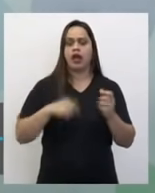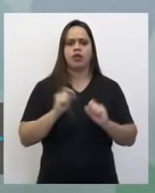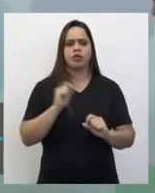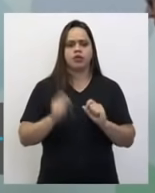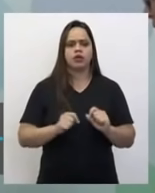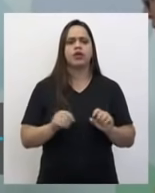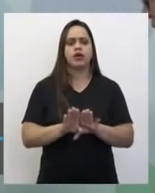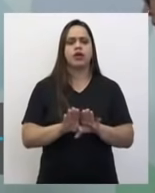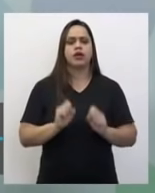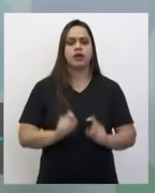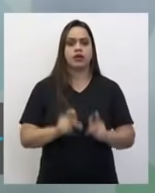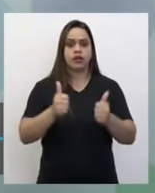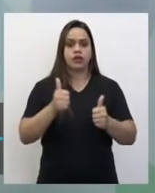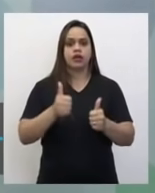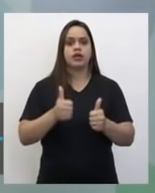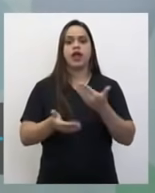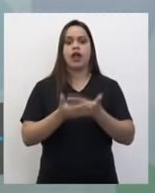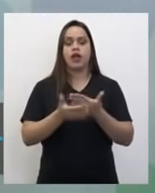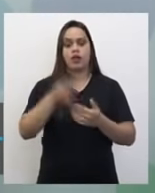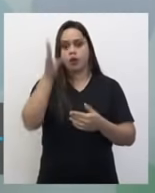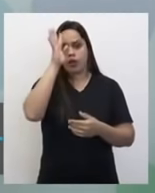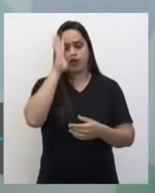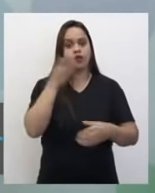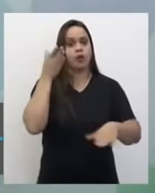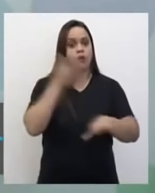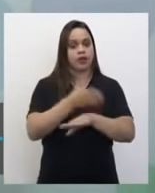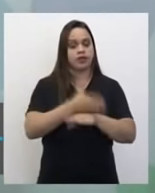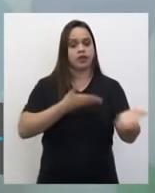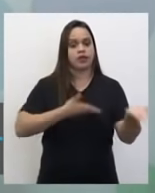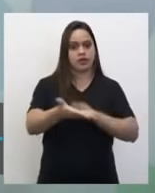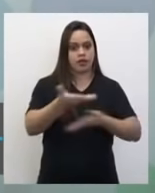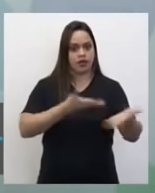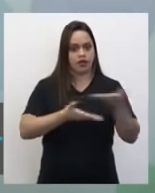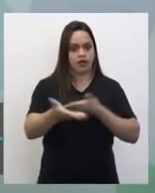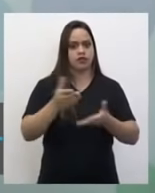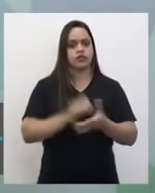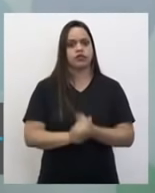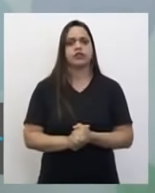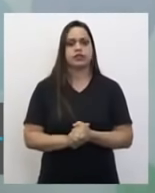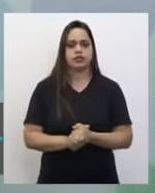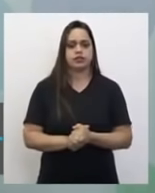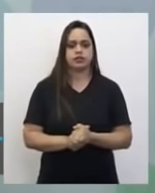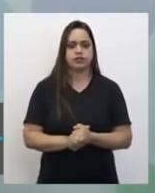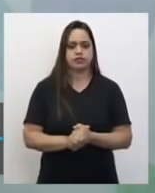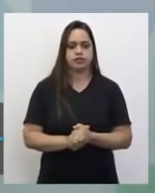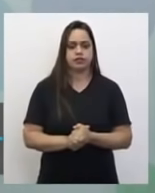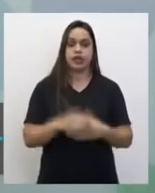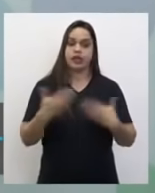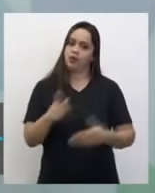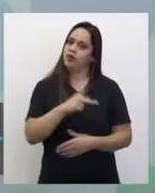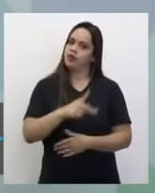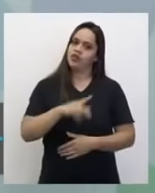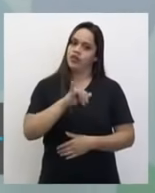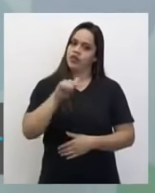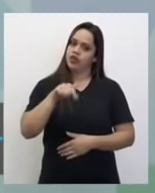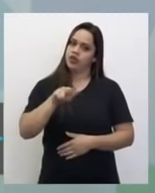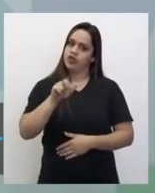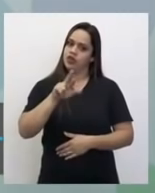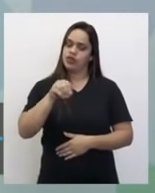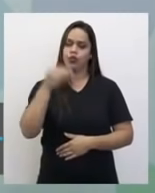quarta-feira. Participem e interagem. Interajam. Então, professora Inrid, um